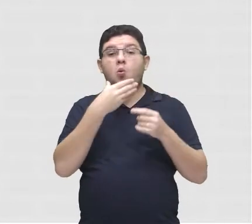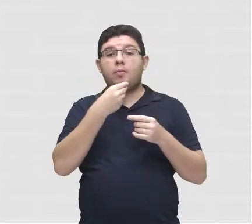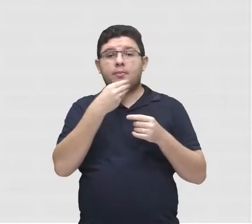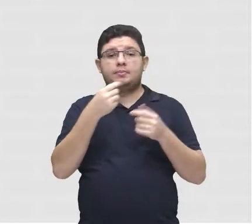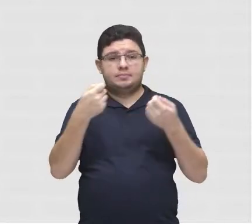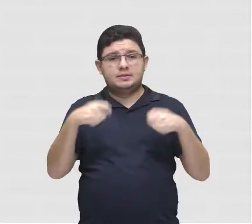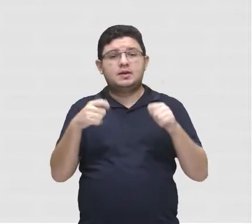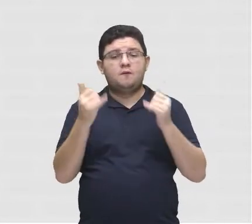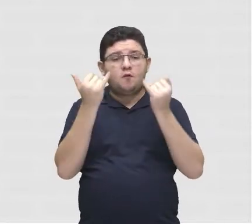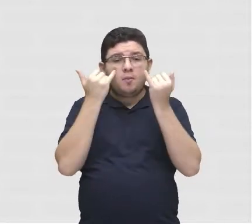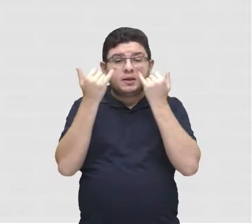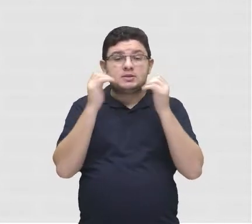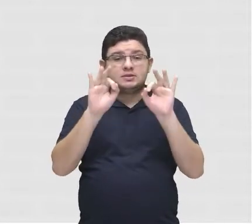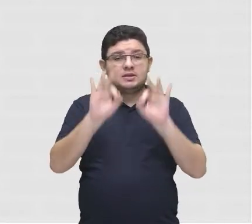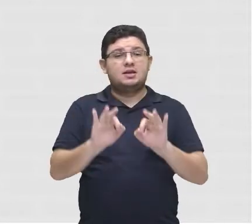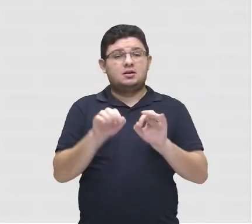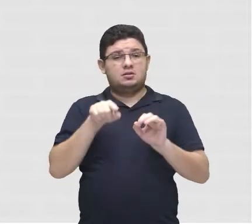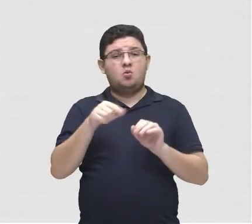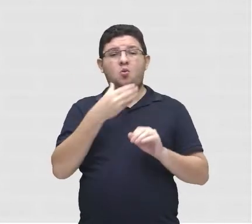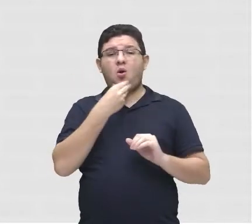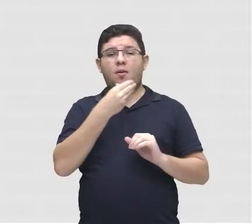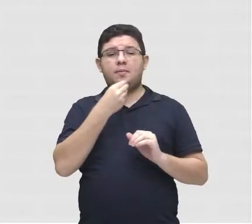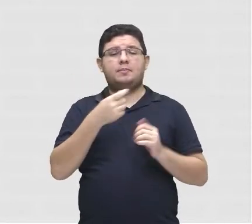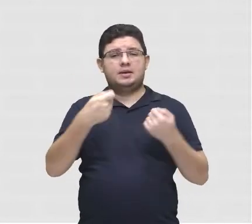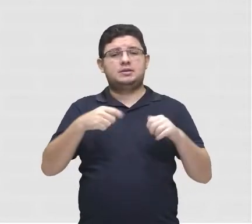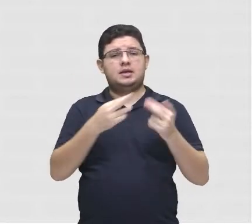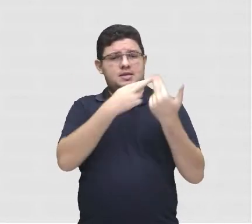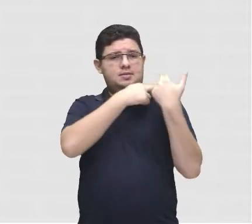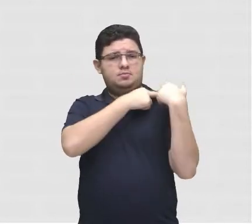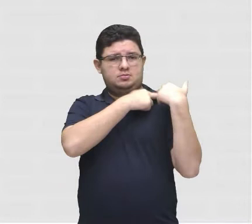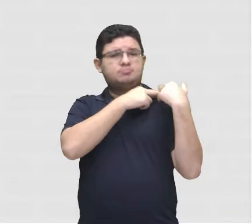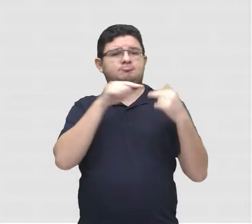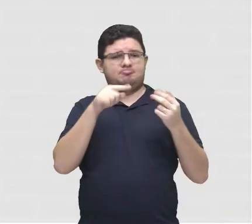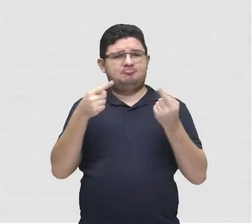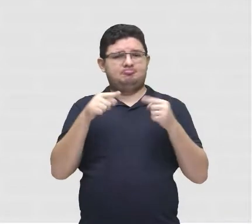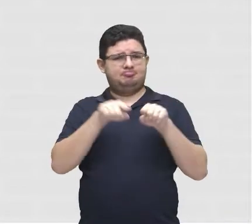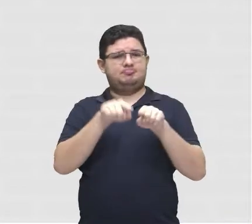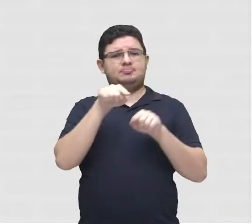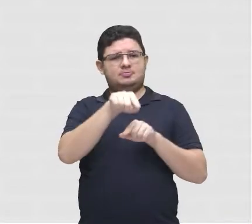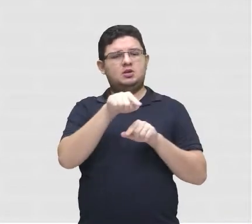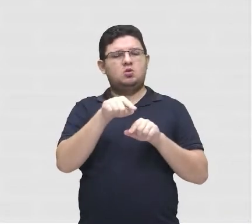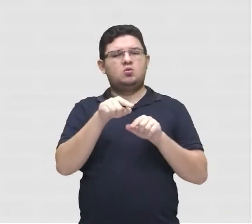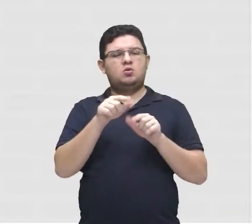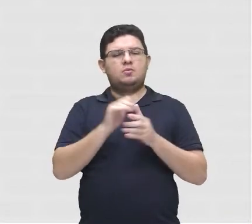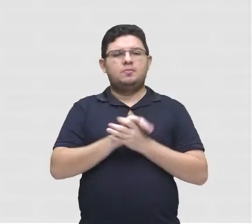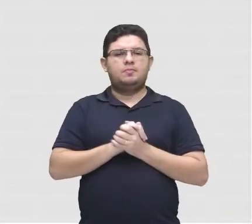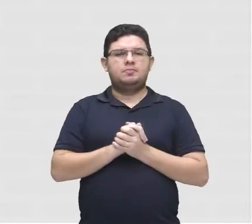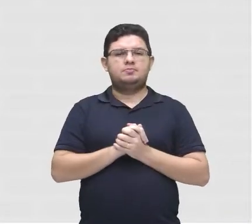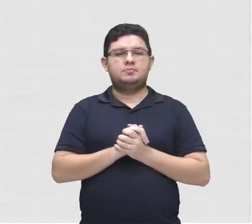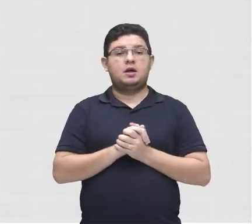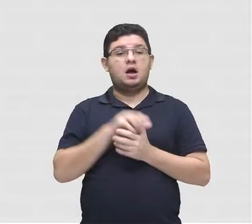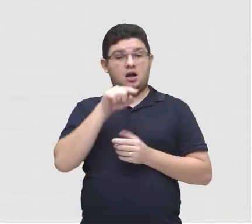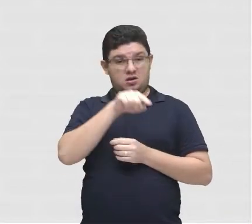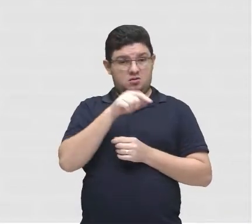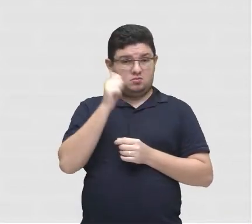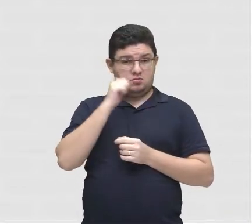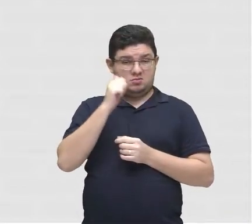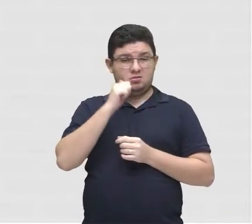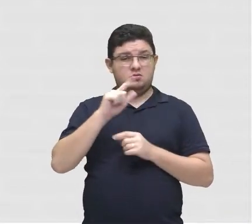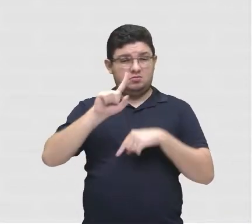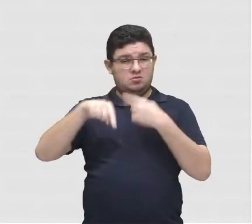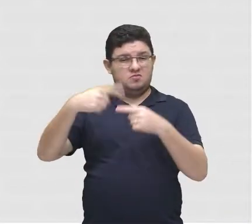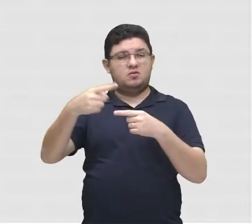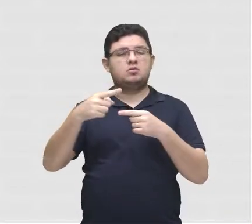ter a responsabilidade no exercício da sua sexualidade junto com as moças. E isso faz com que as meninas sofram um